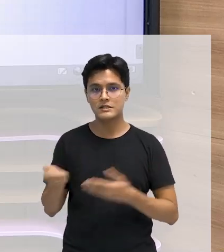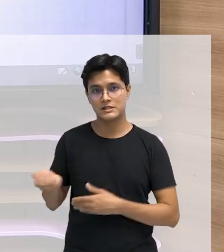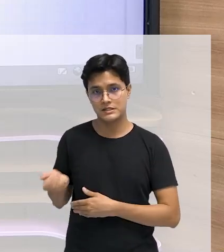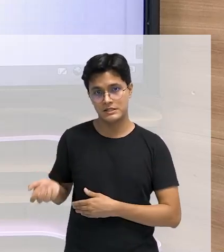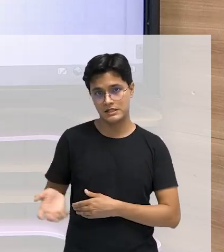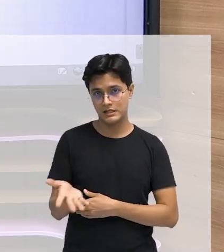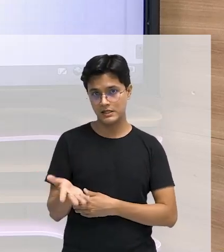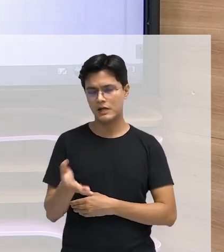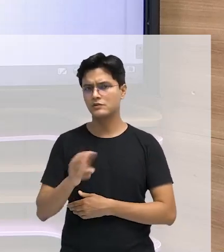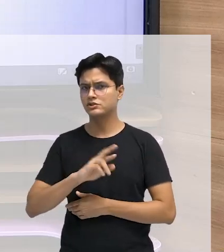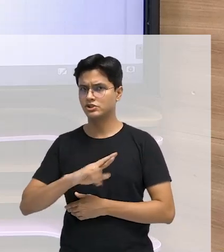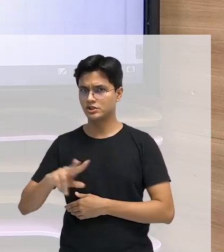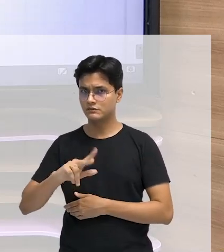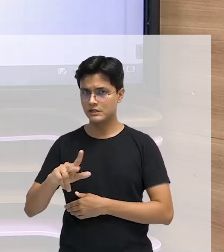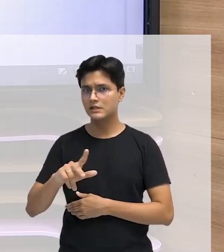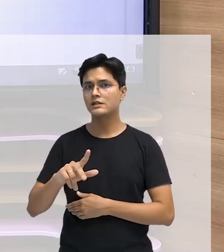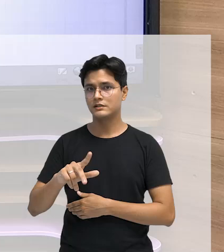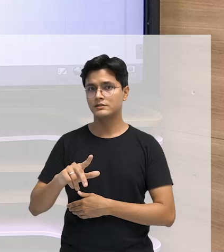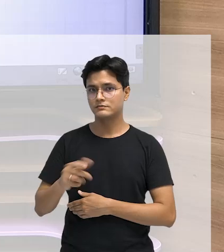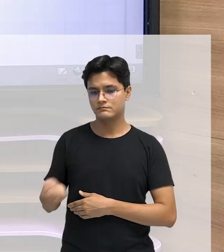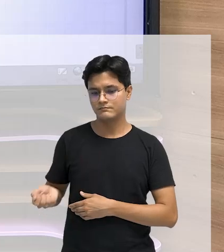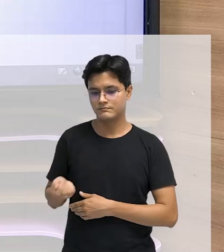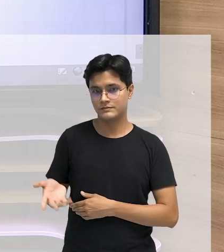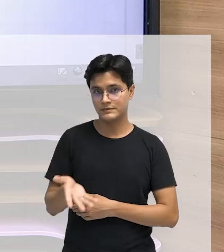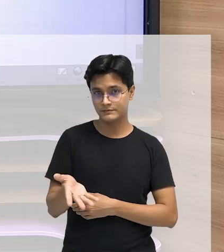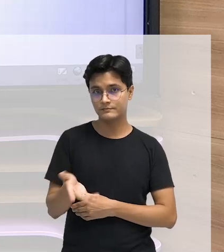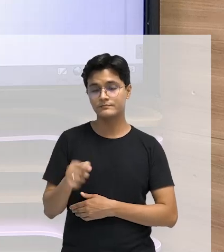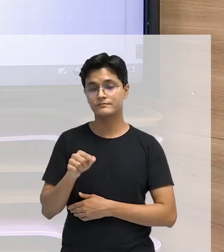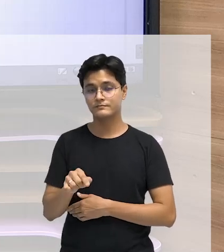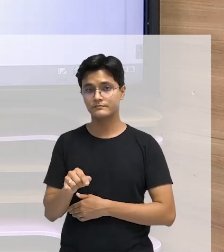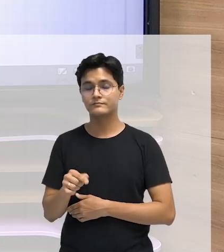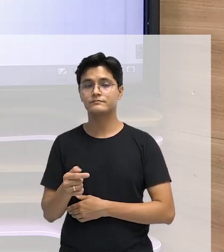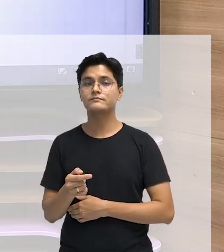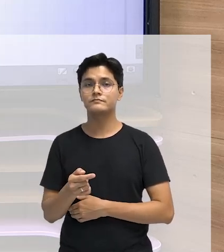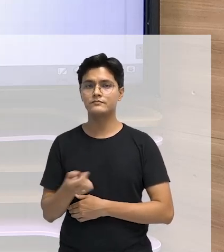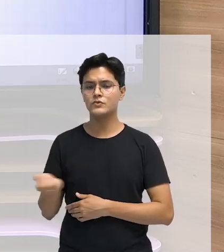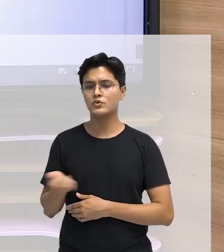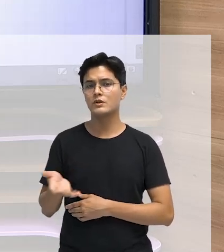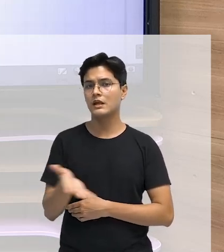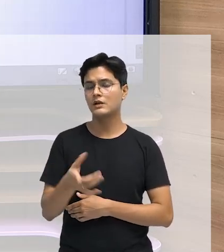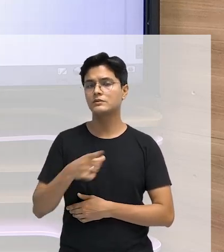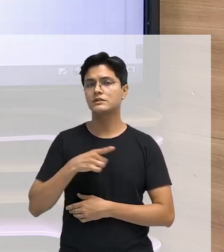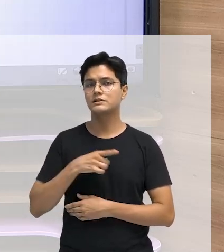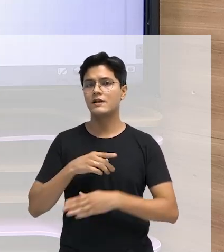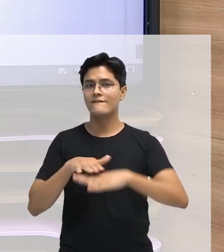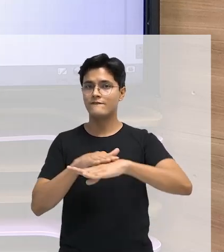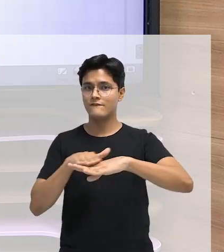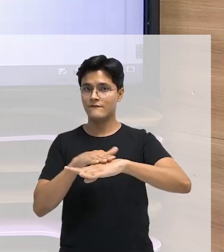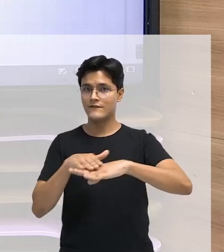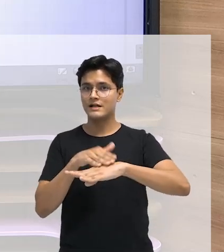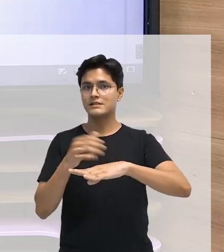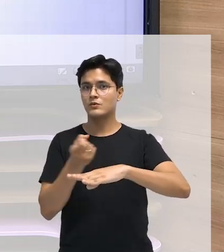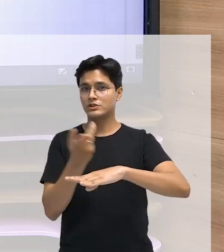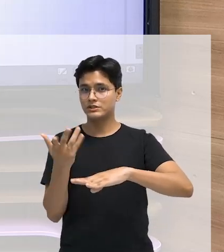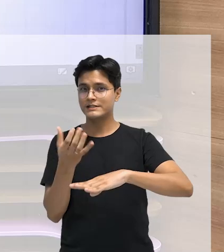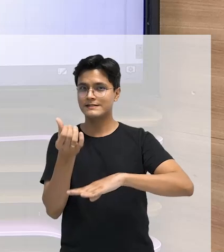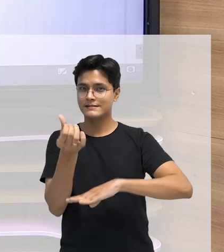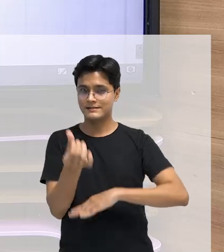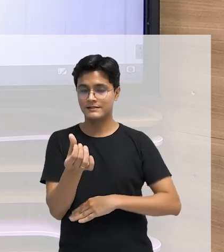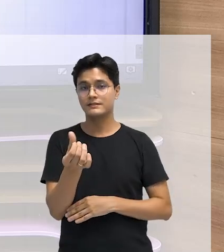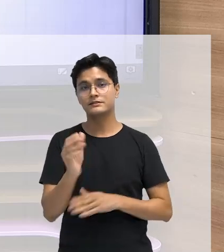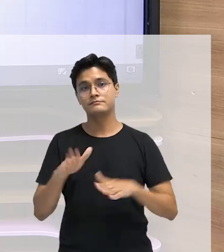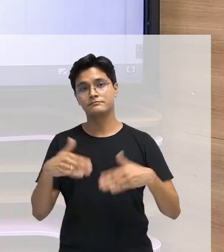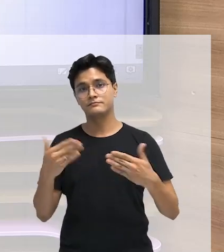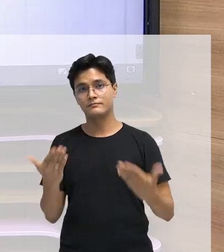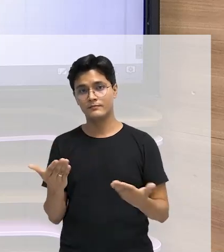conhece um dado, um cubo que você joga sobre a mesa. O dado, ele tem 6 faces. Então, a chance